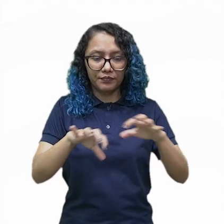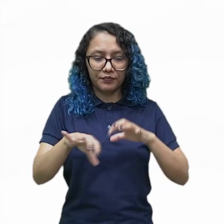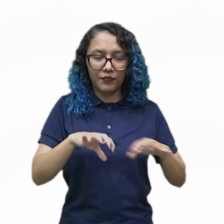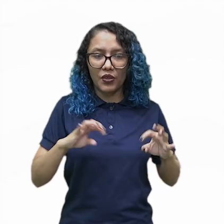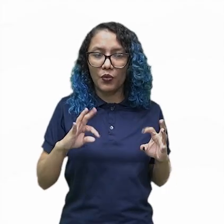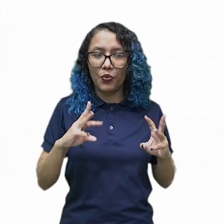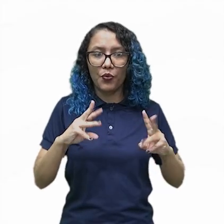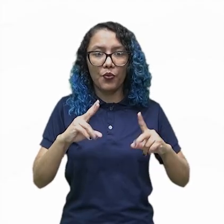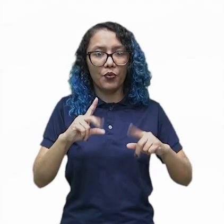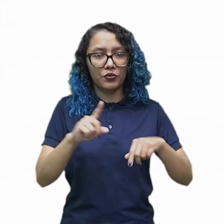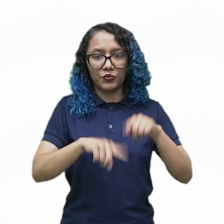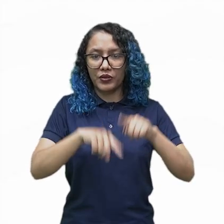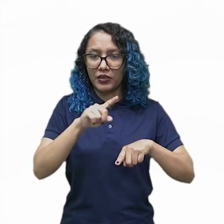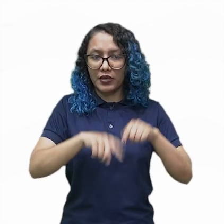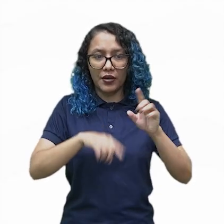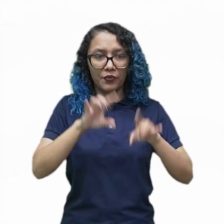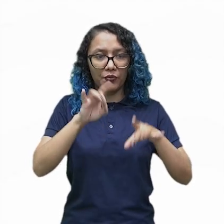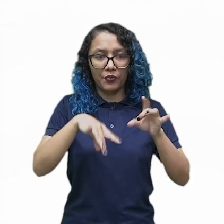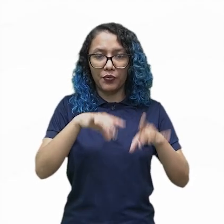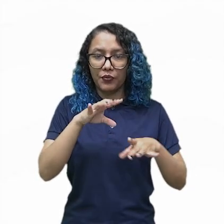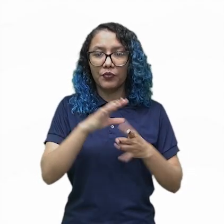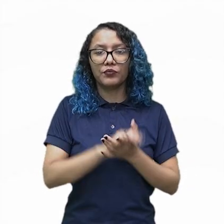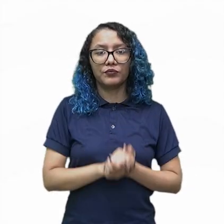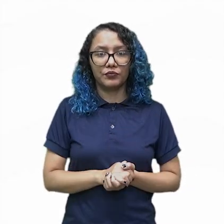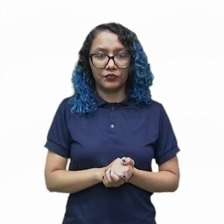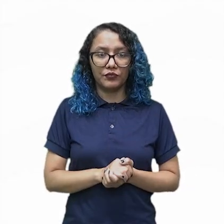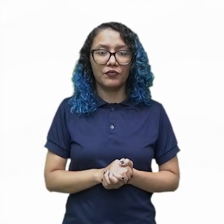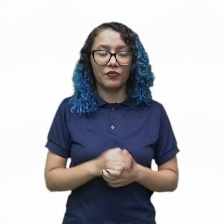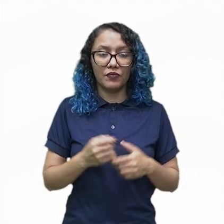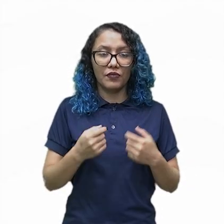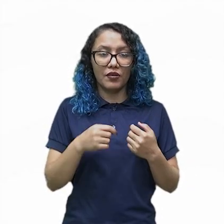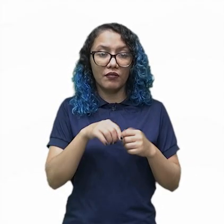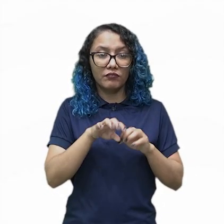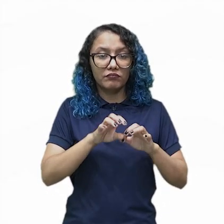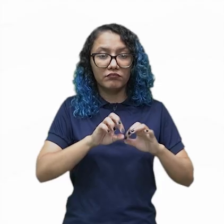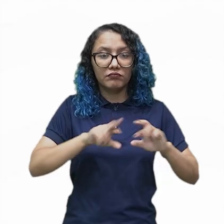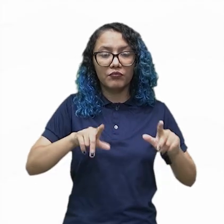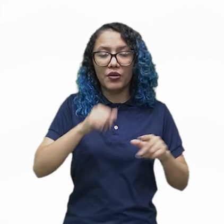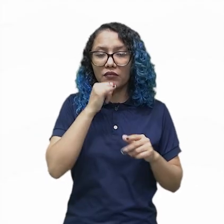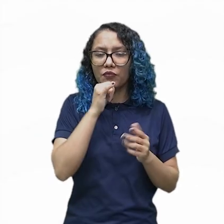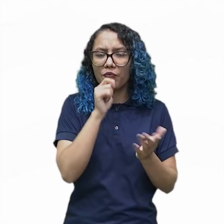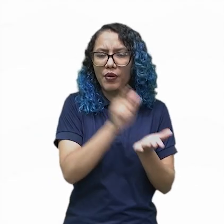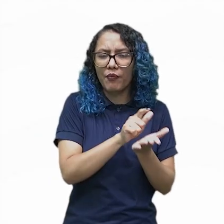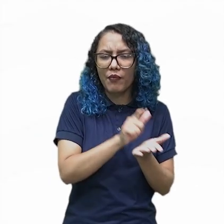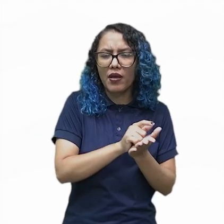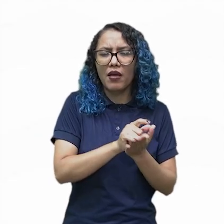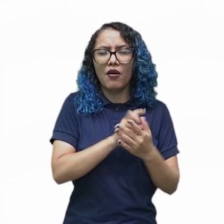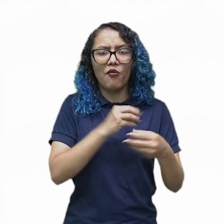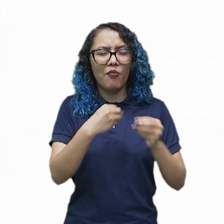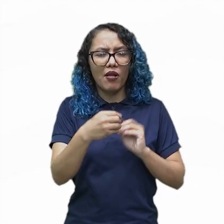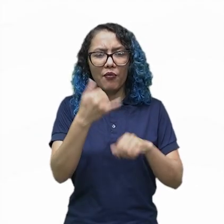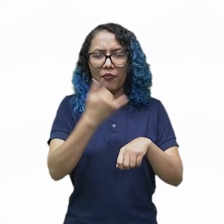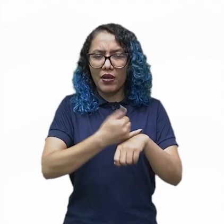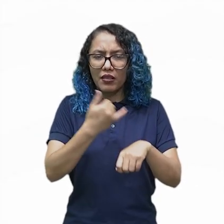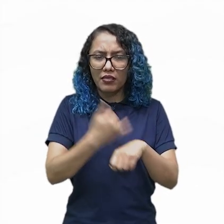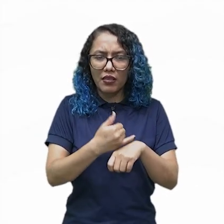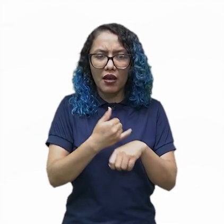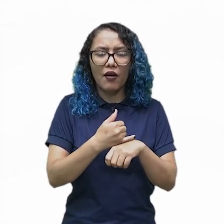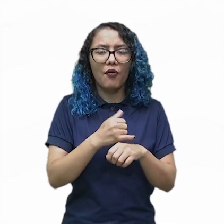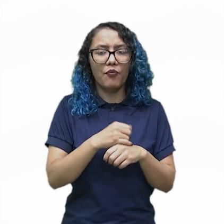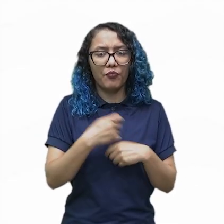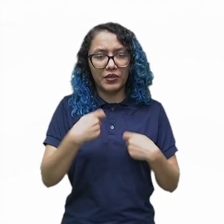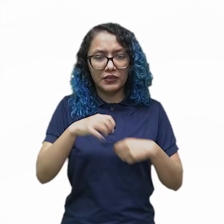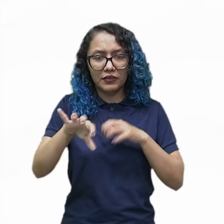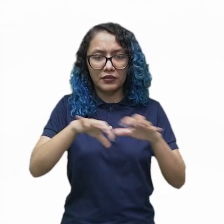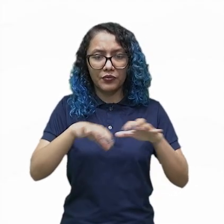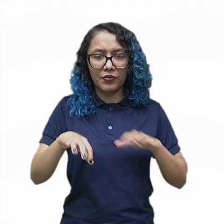as embalagens descartáveis no lixo comum, né, como papelão, plástico, metal, descartando